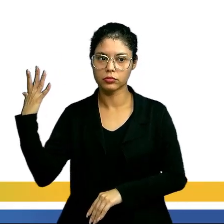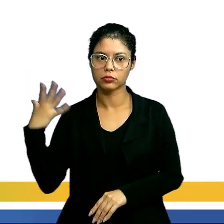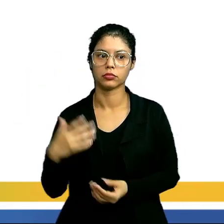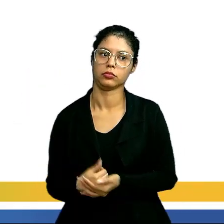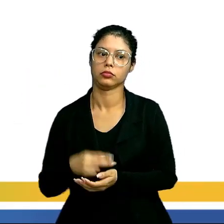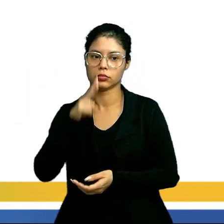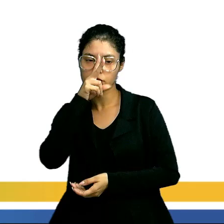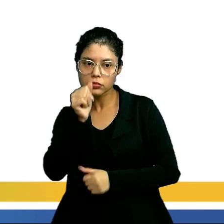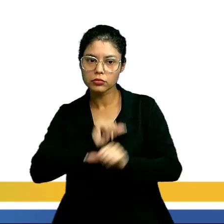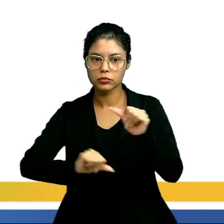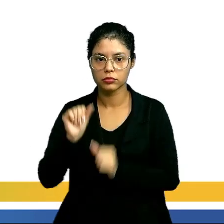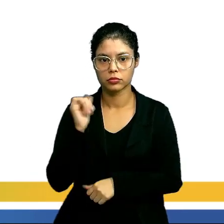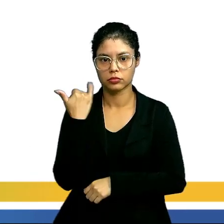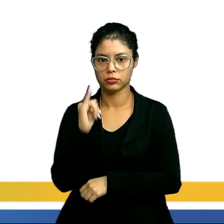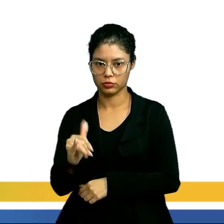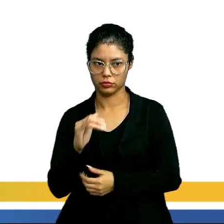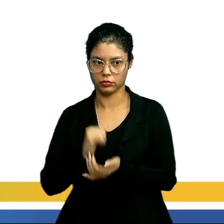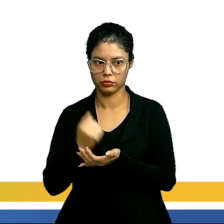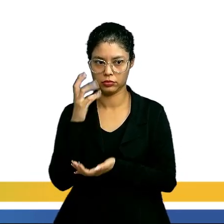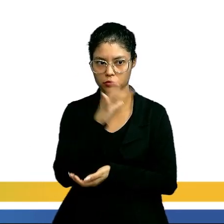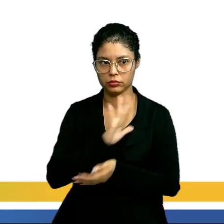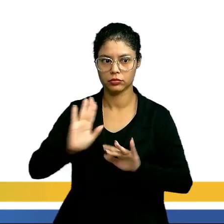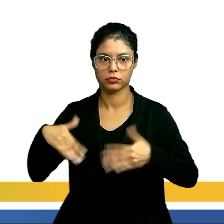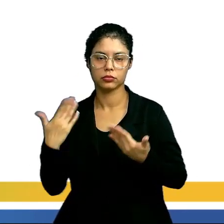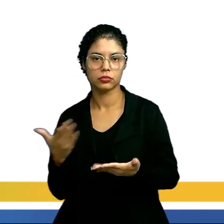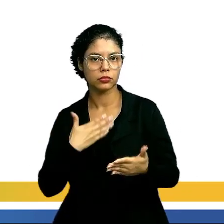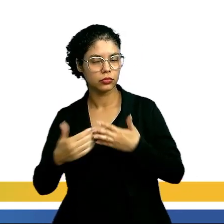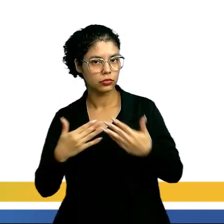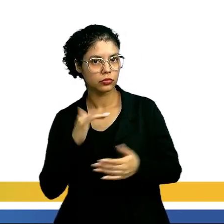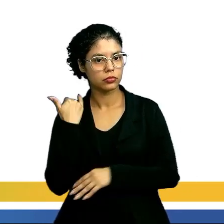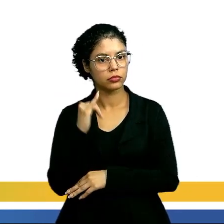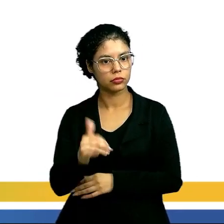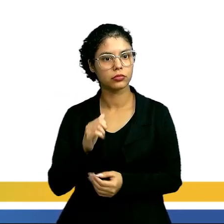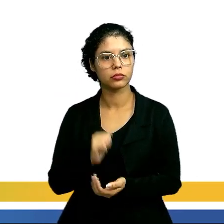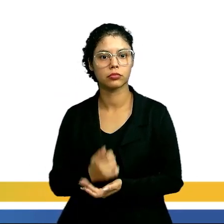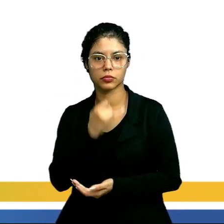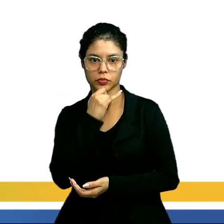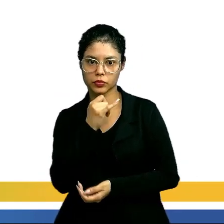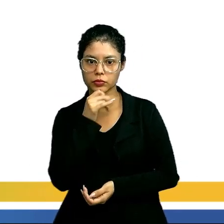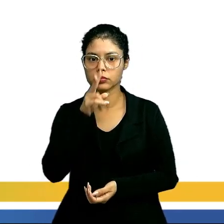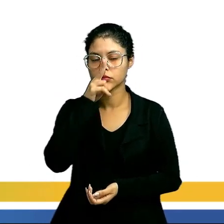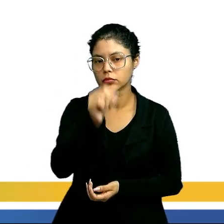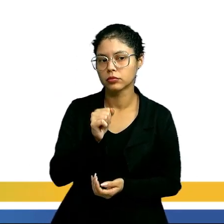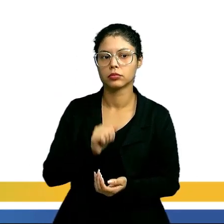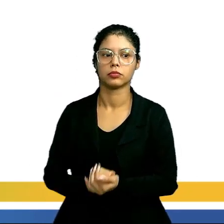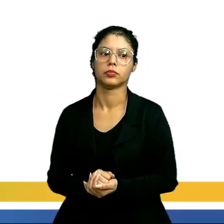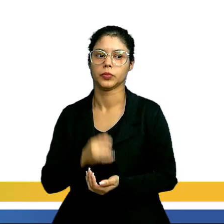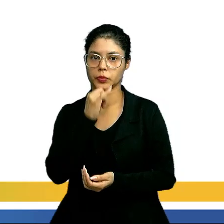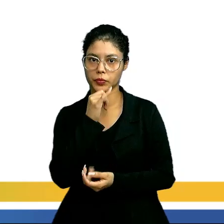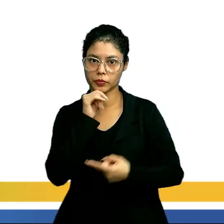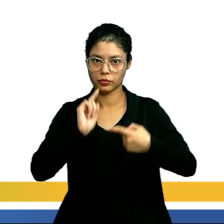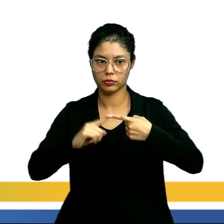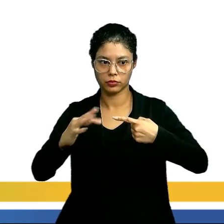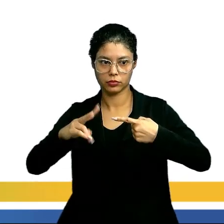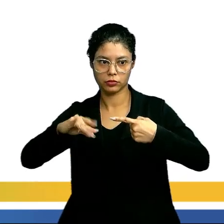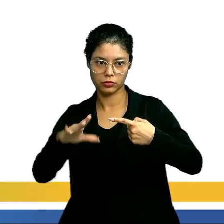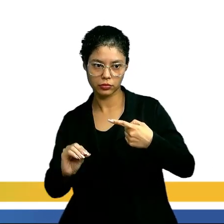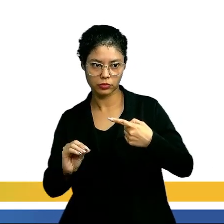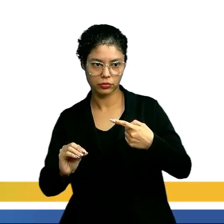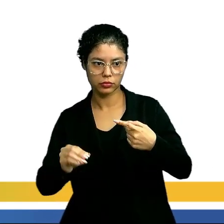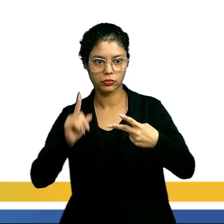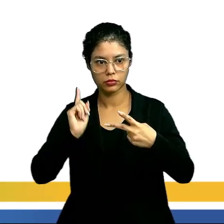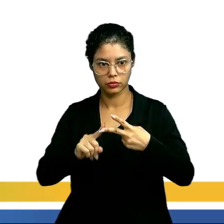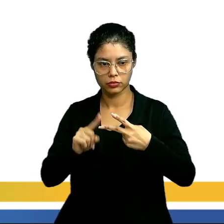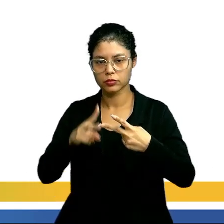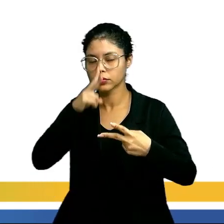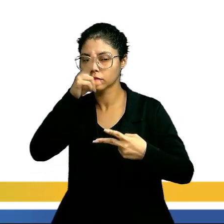forças capazes de converter energia mecânica em calor ou qualquer outra forma de energia são exemplos de forças dissipativas, tais como a